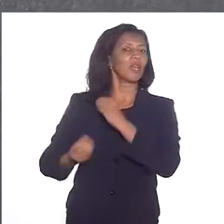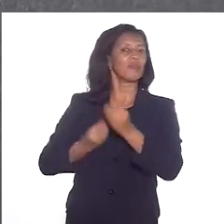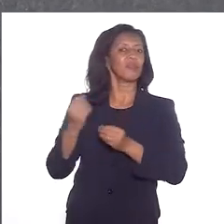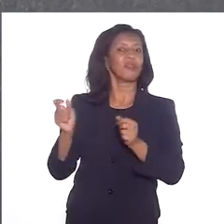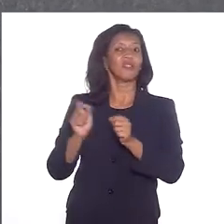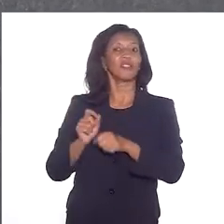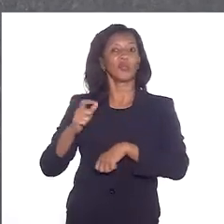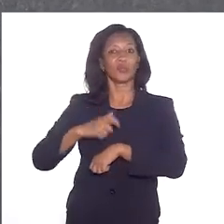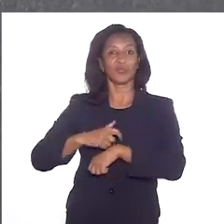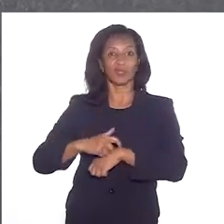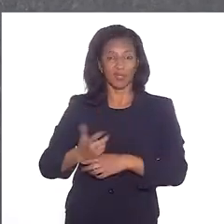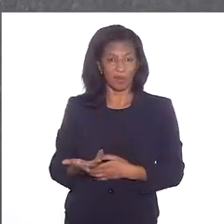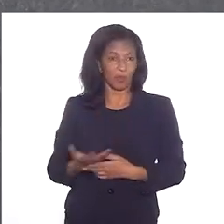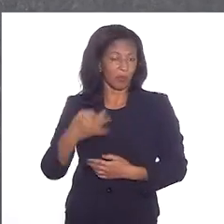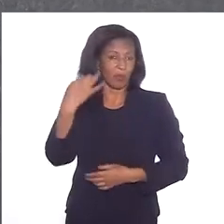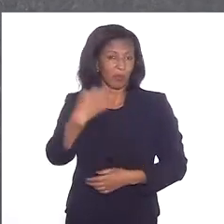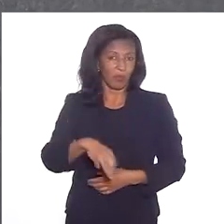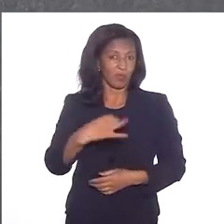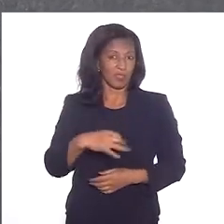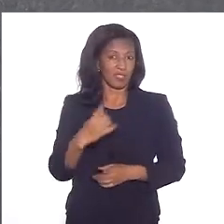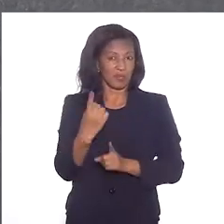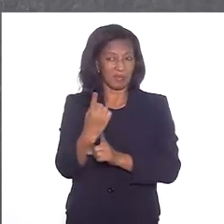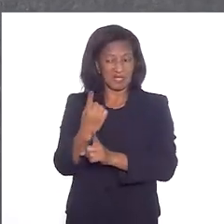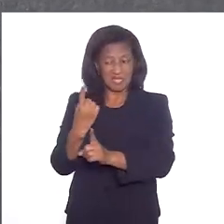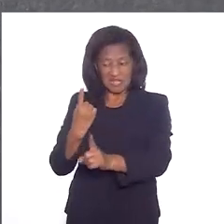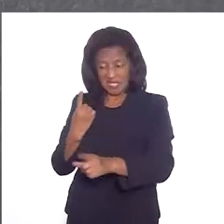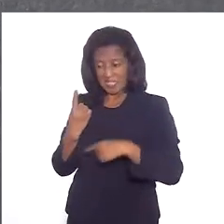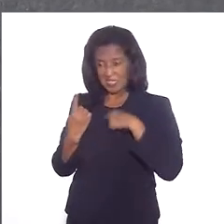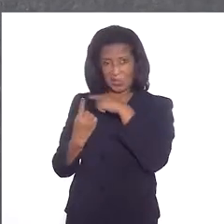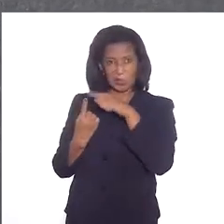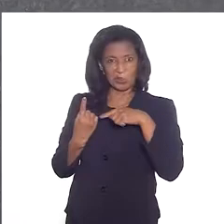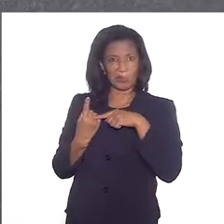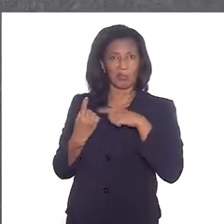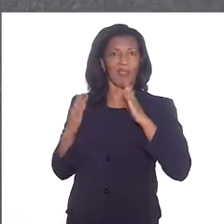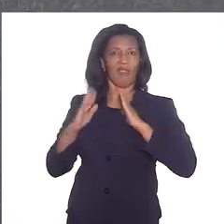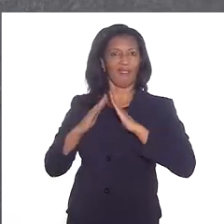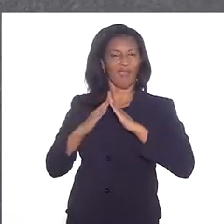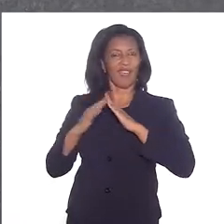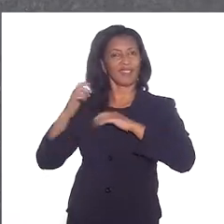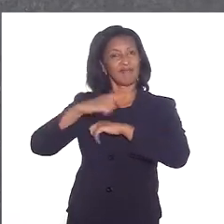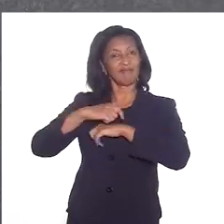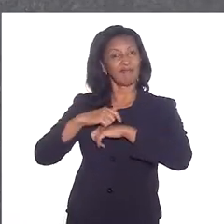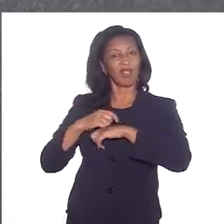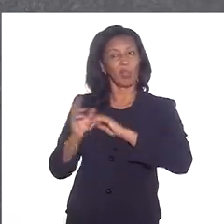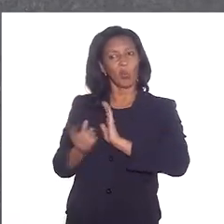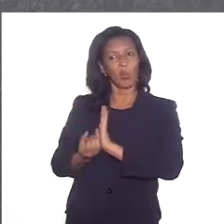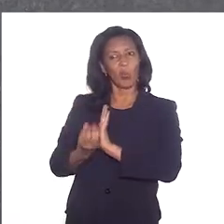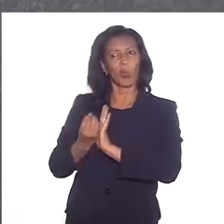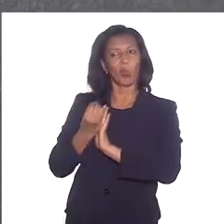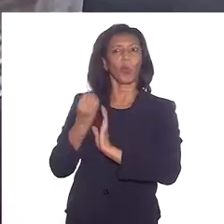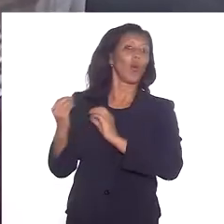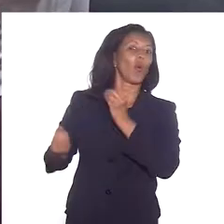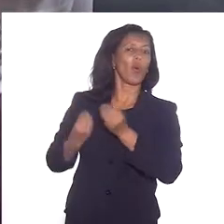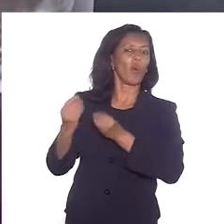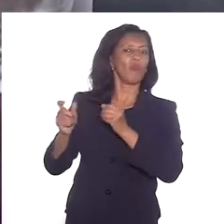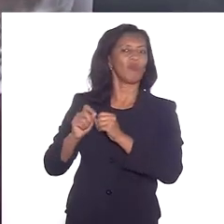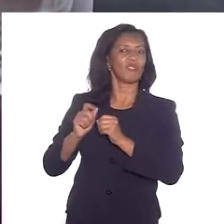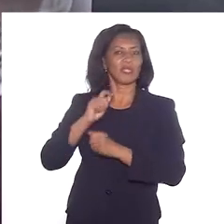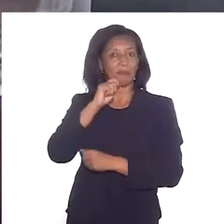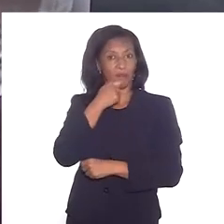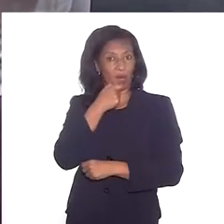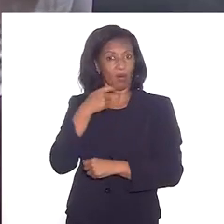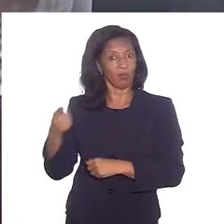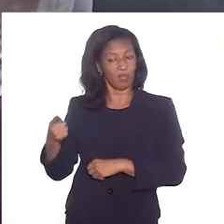saber muito bem o que fazer com esse tempo. Eu acho que com certeza esse isolamento também contribuiu para esse aumento de buscas no Google de como fazer